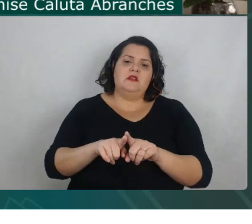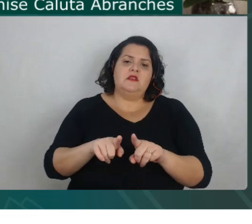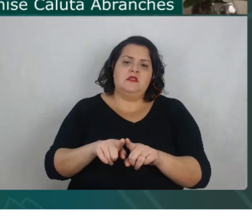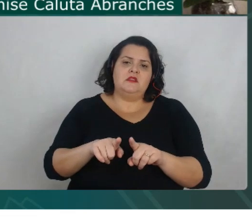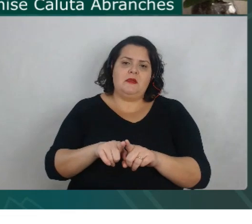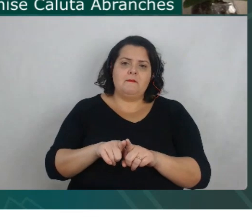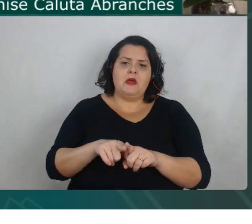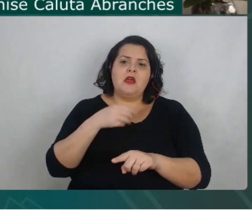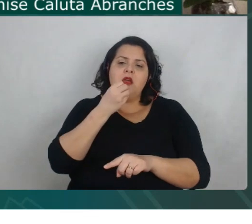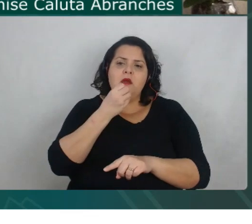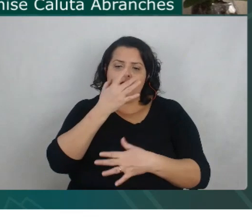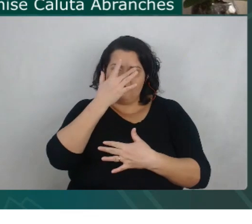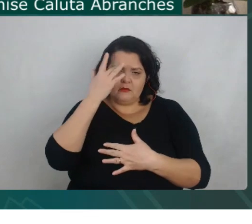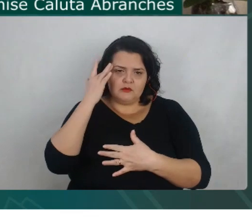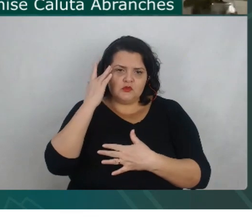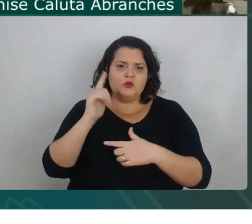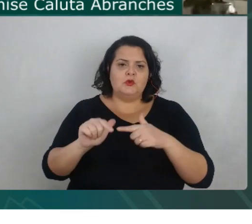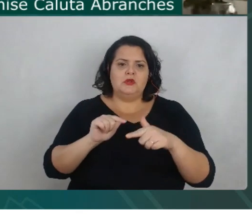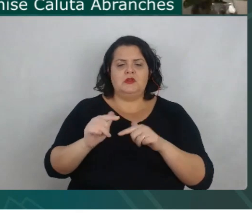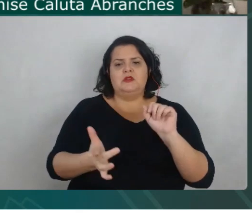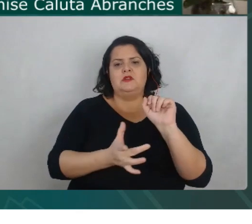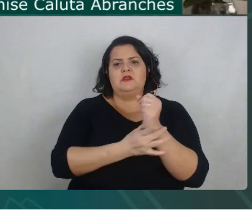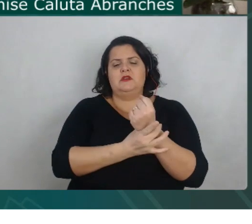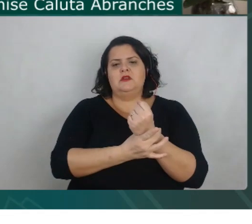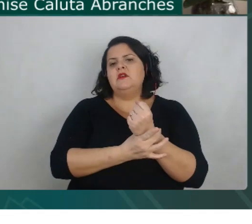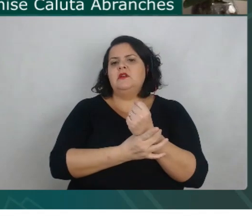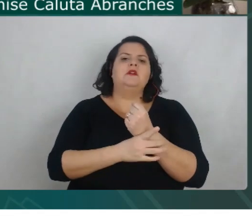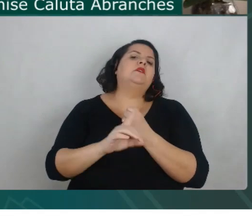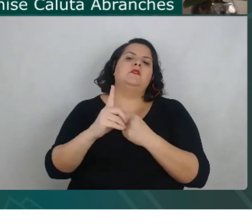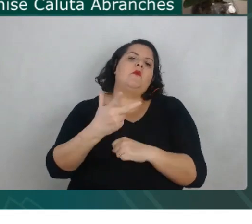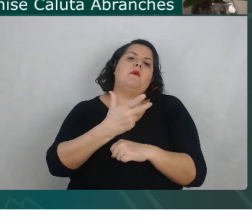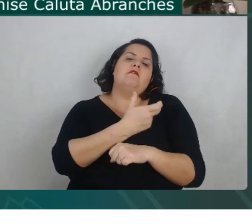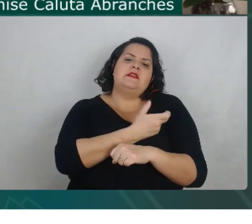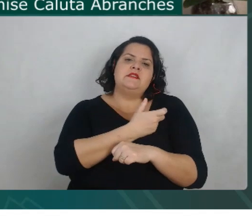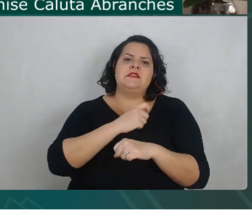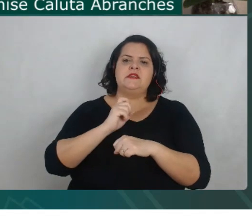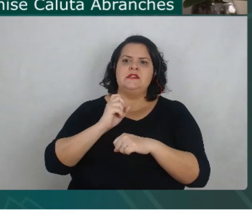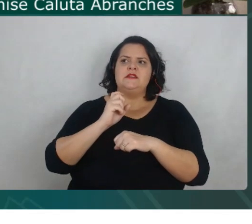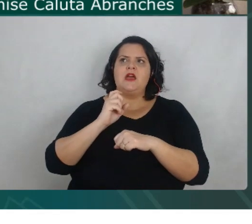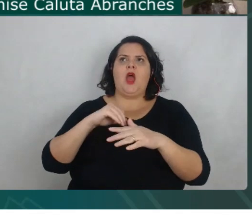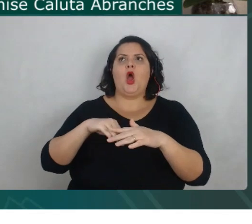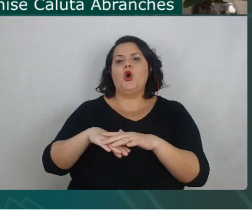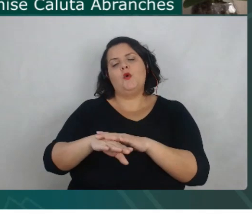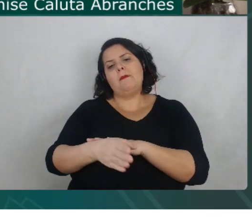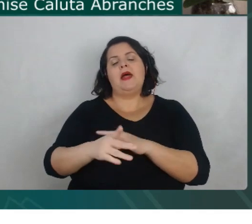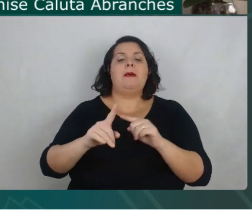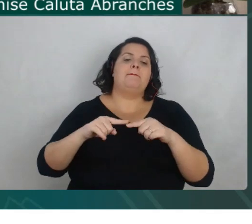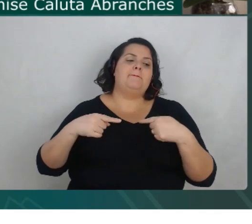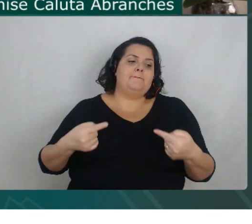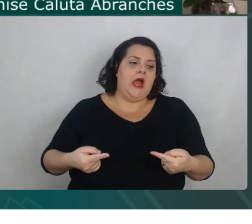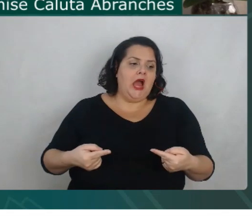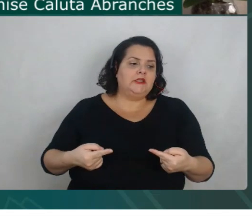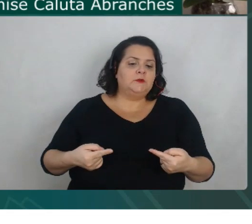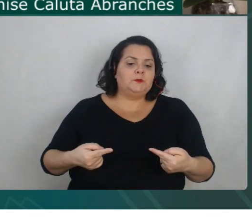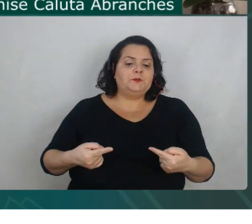profissional de saúde. Ela não é uma vacina dada na rotina, né, mas cobre os principais tipos,